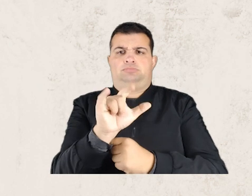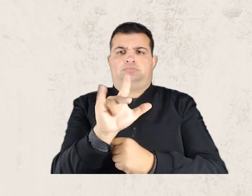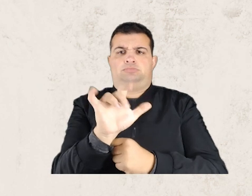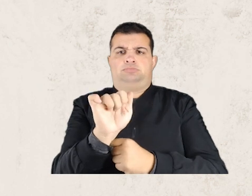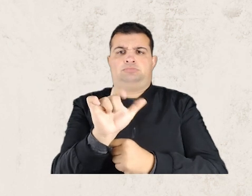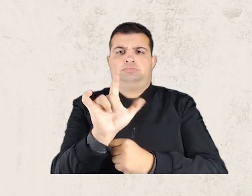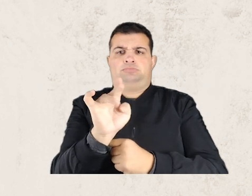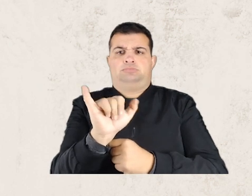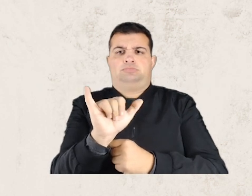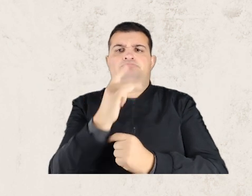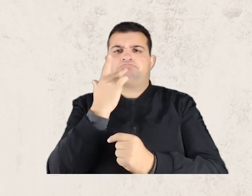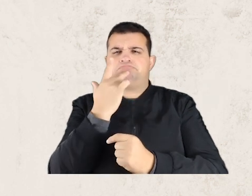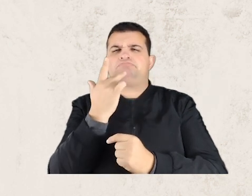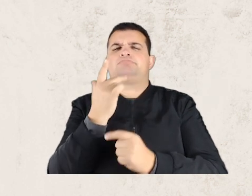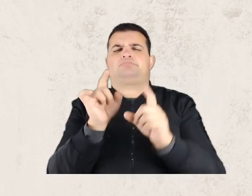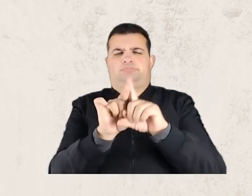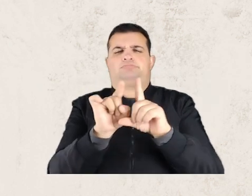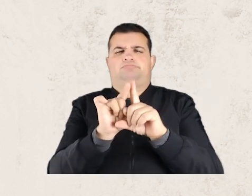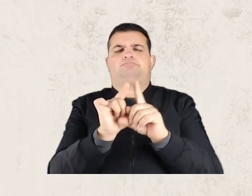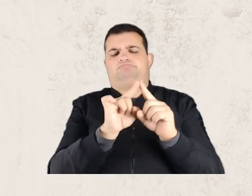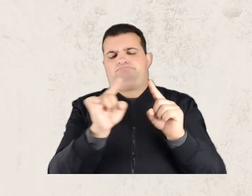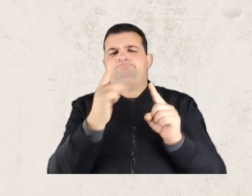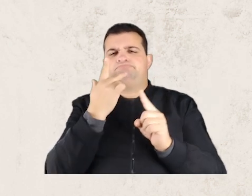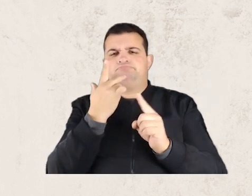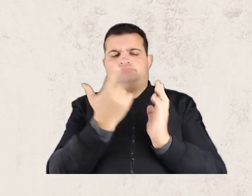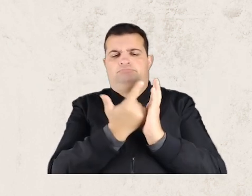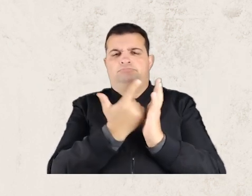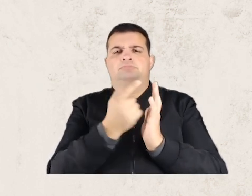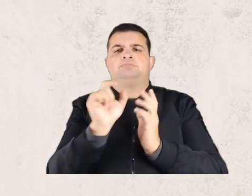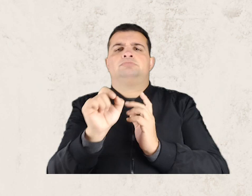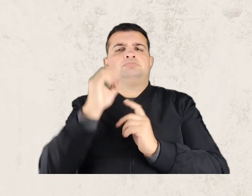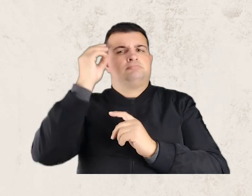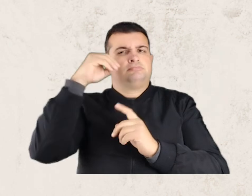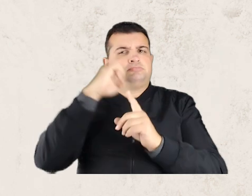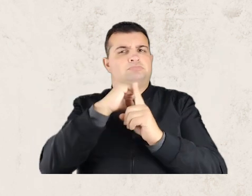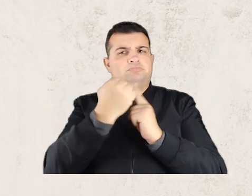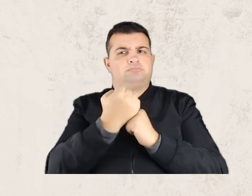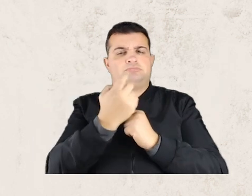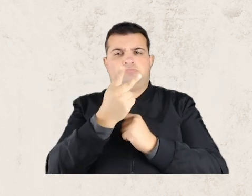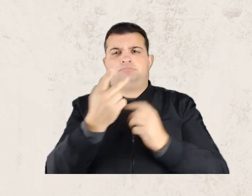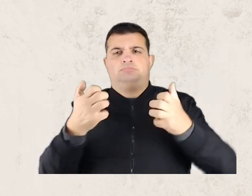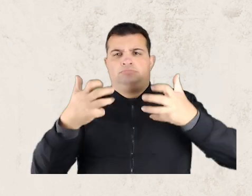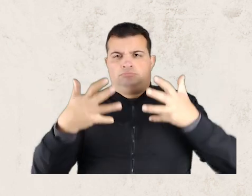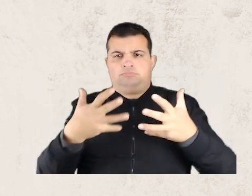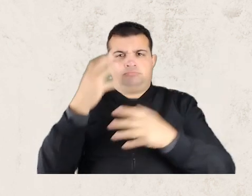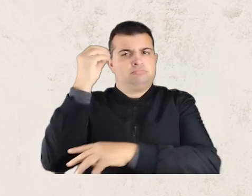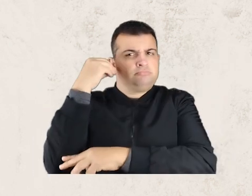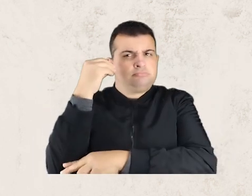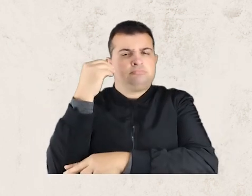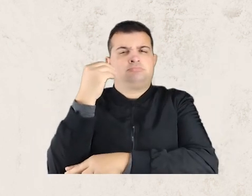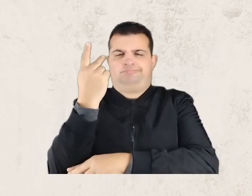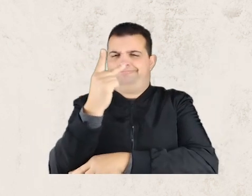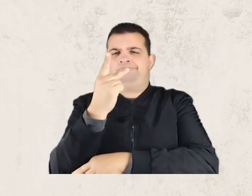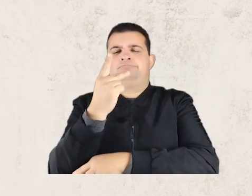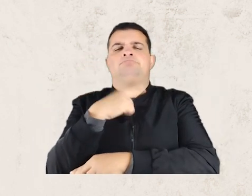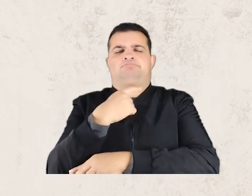digo históricos, a gente está dizendo aí econômico, geográfico, social. Silvia Lani é um nome